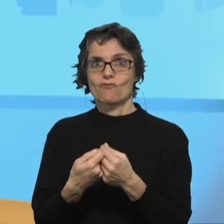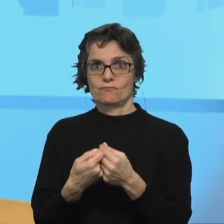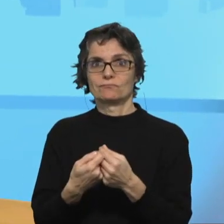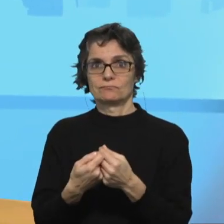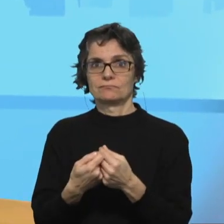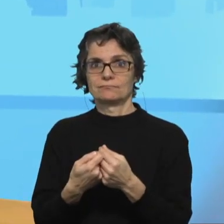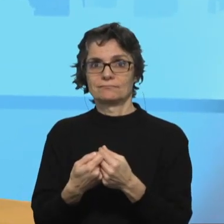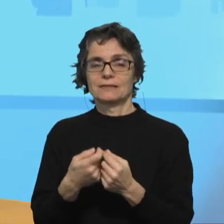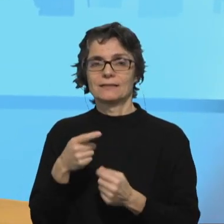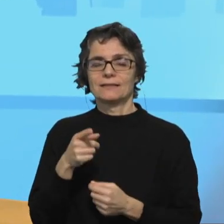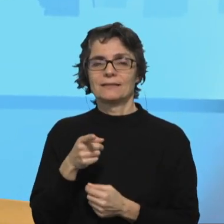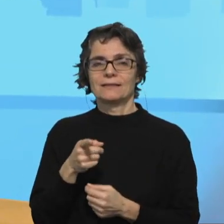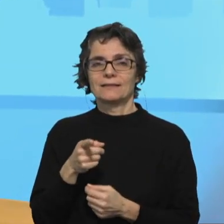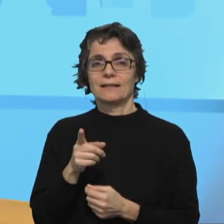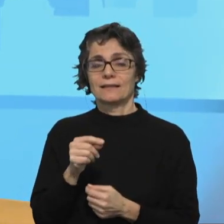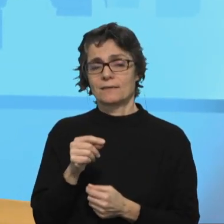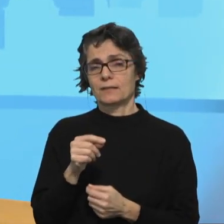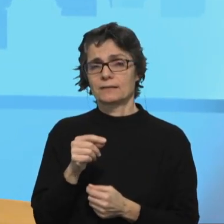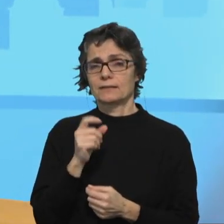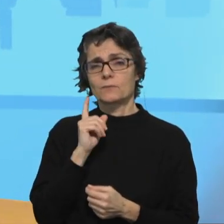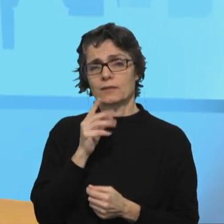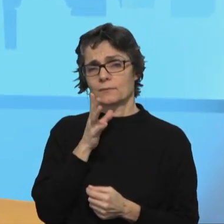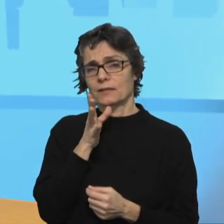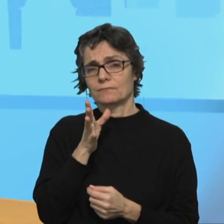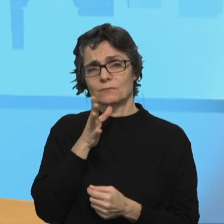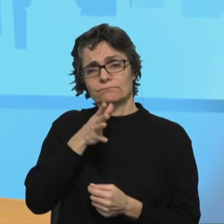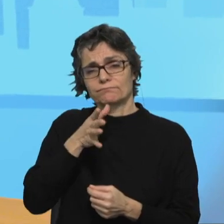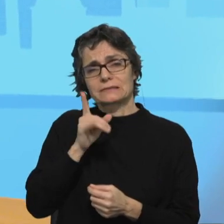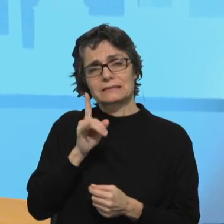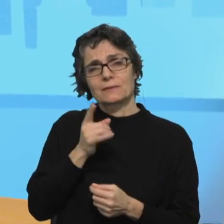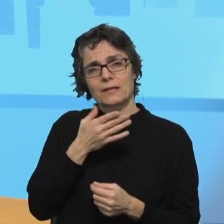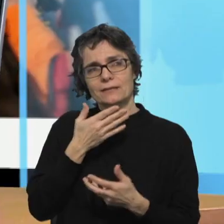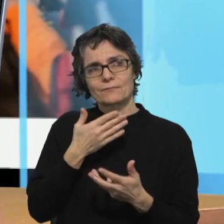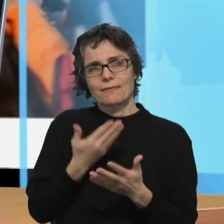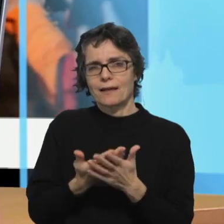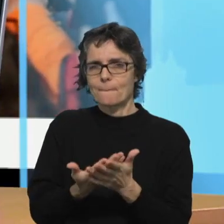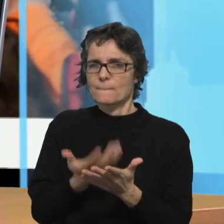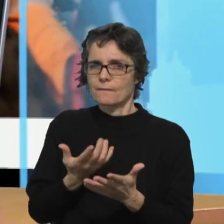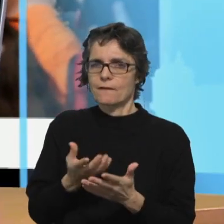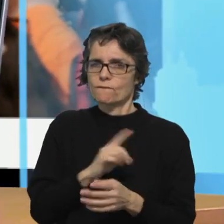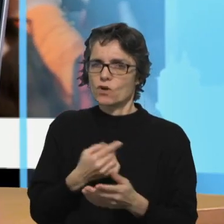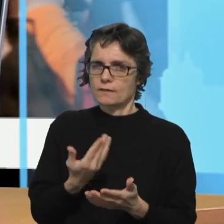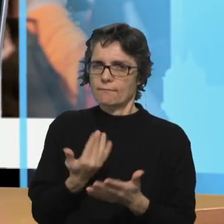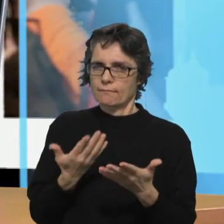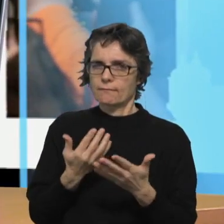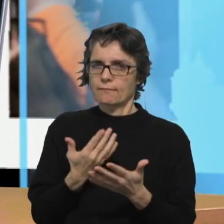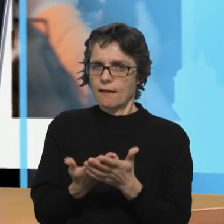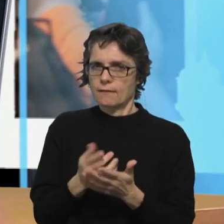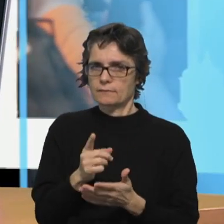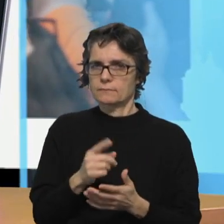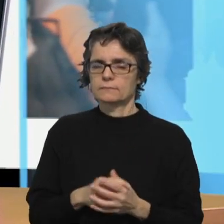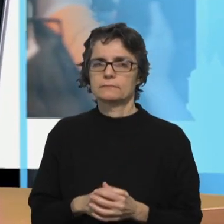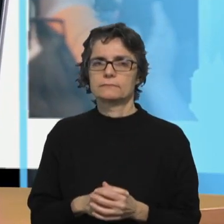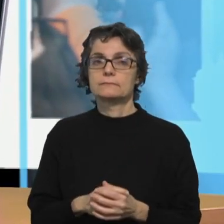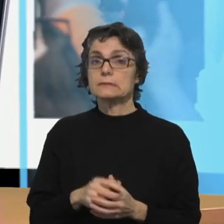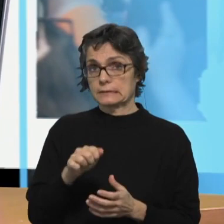Jogaram com isso também, porque a mensagem tem que ser eficaz. Sim, basicamente estes materiais, vamos lá ver aqui, depois nós temos o clássico